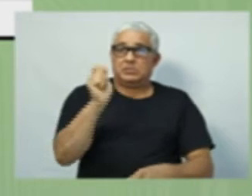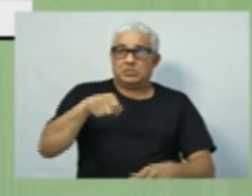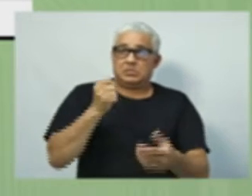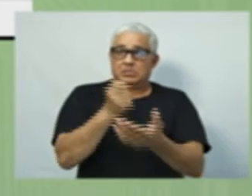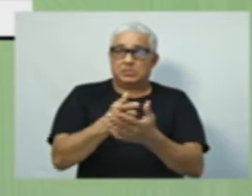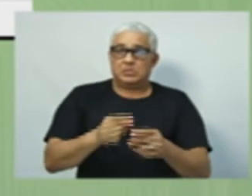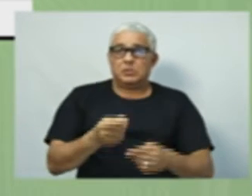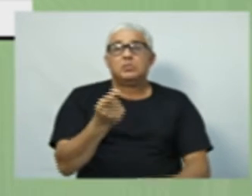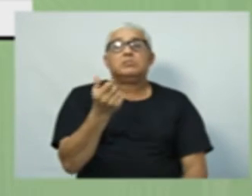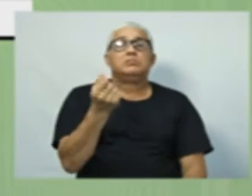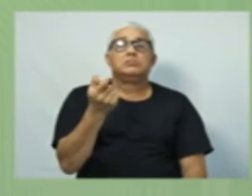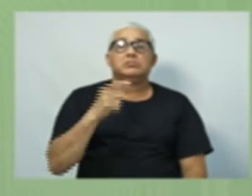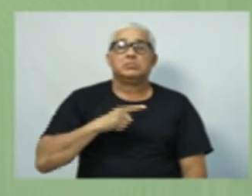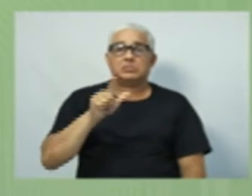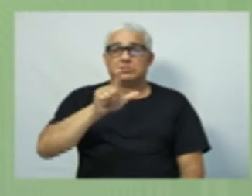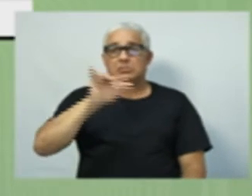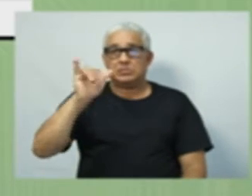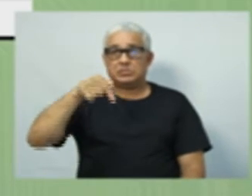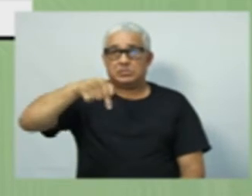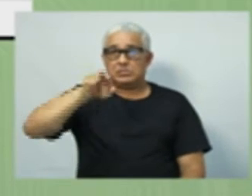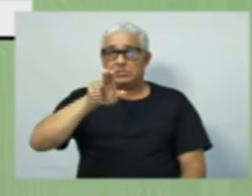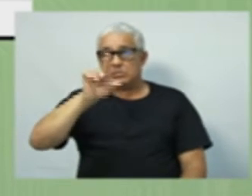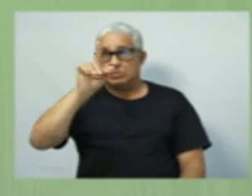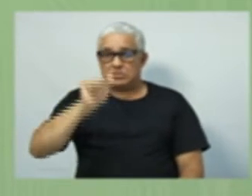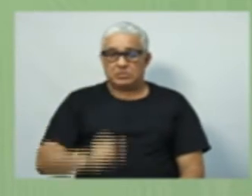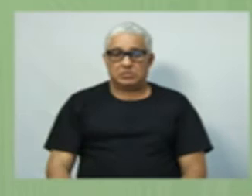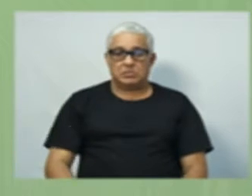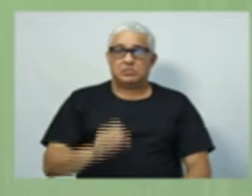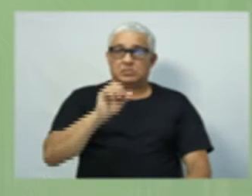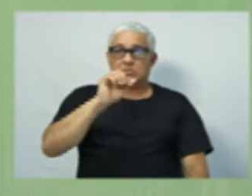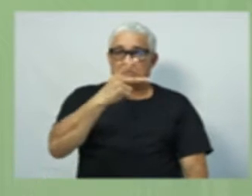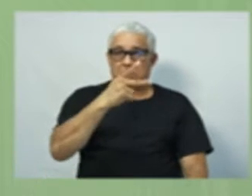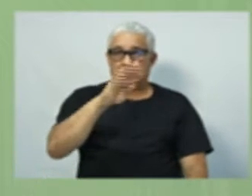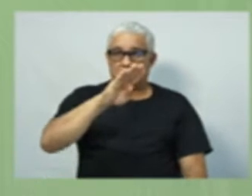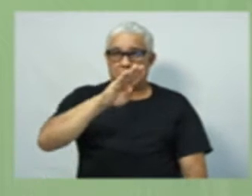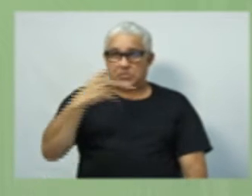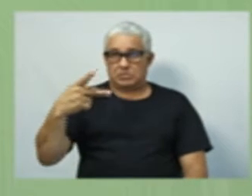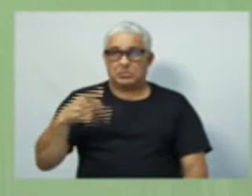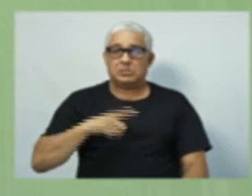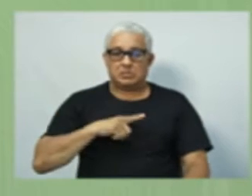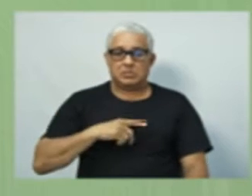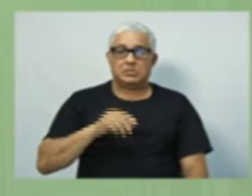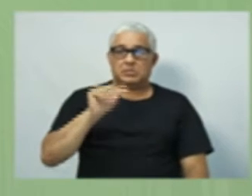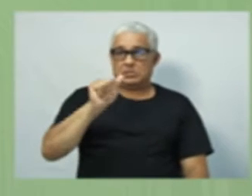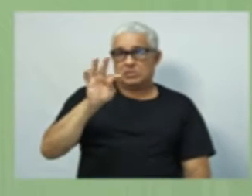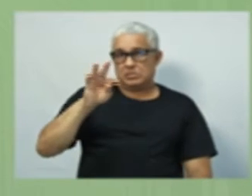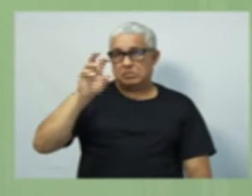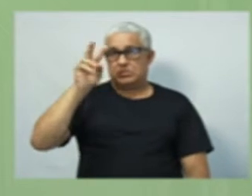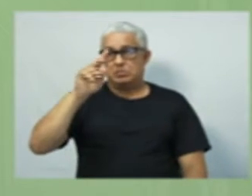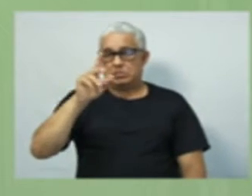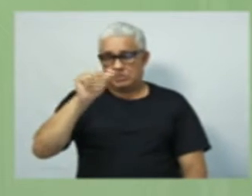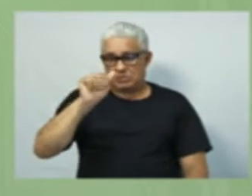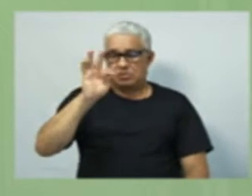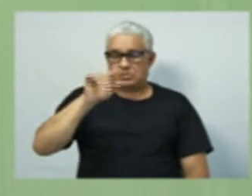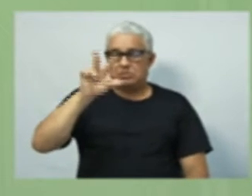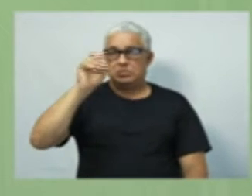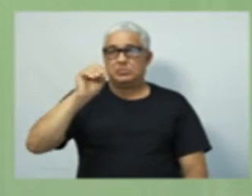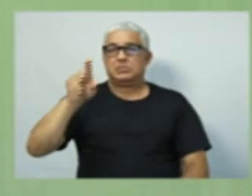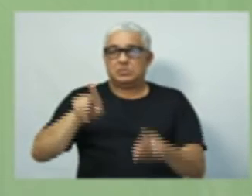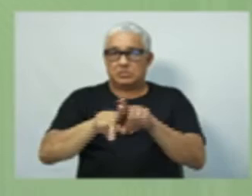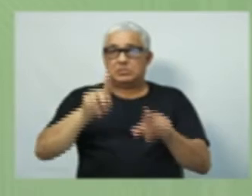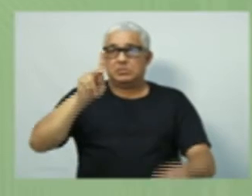que ela está líquida que balanço patrimonial aqui tem um ativo tem um passivo é o que a gente já conhece desde a aula de contabilidade